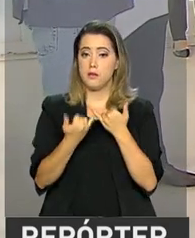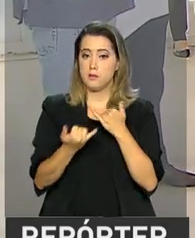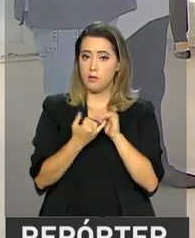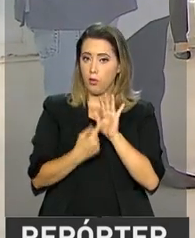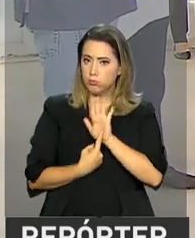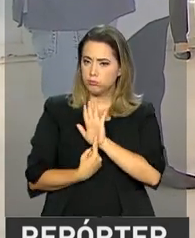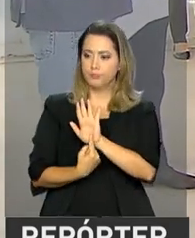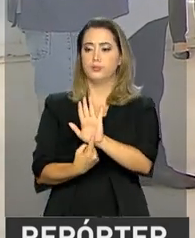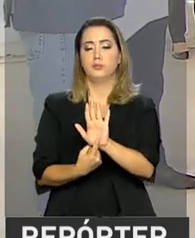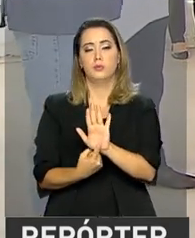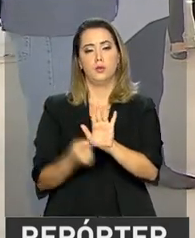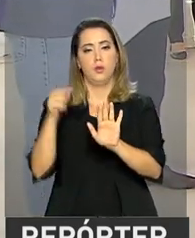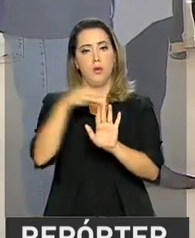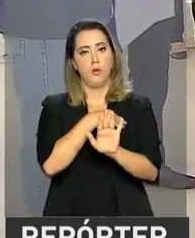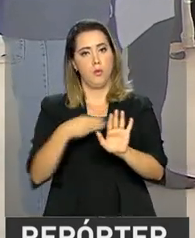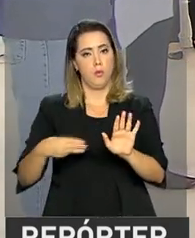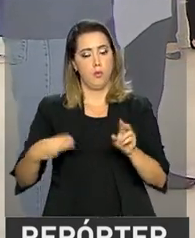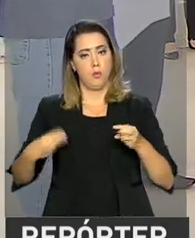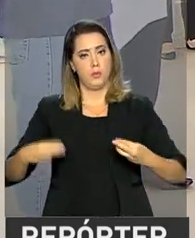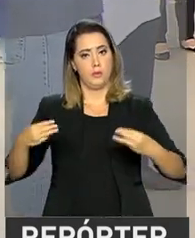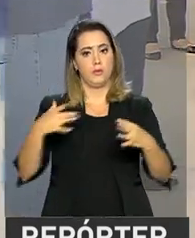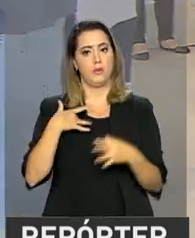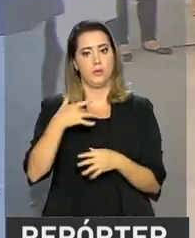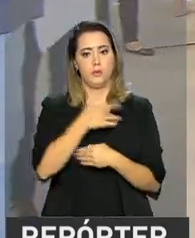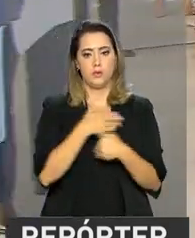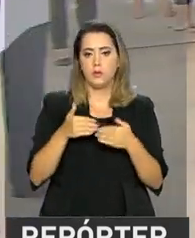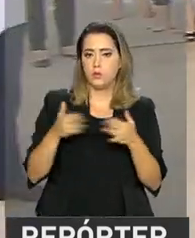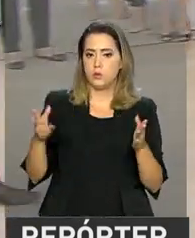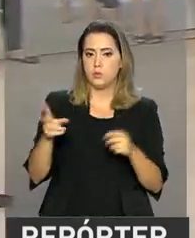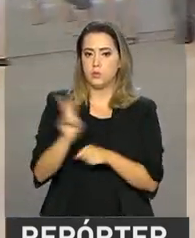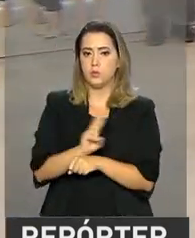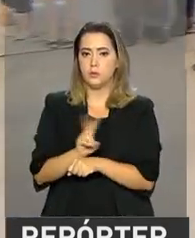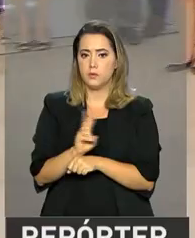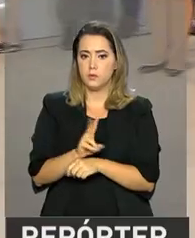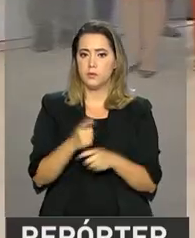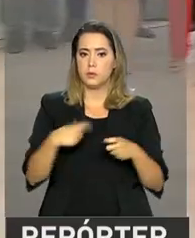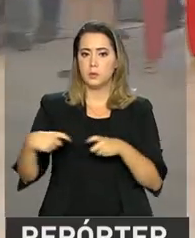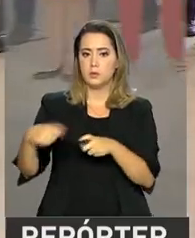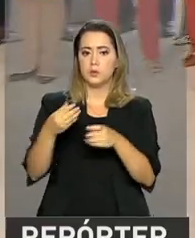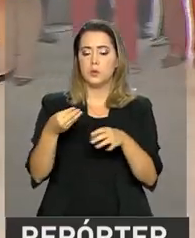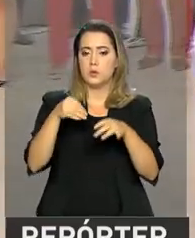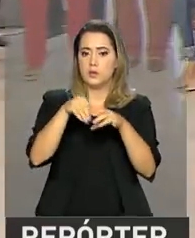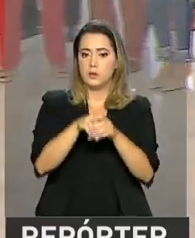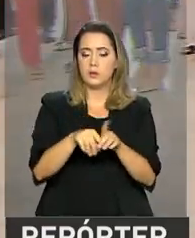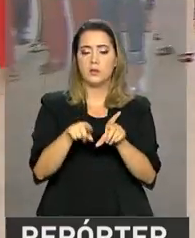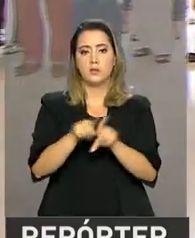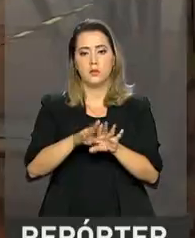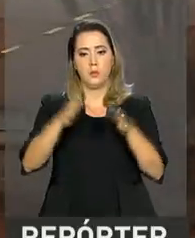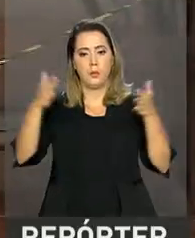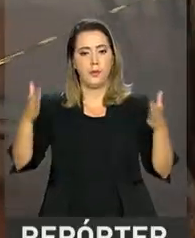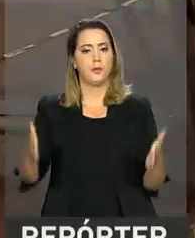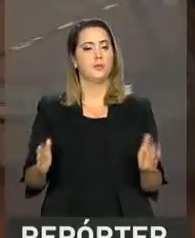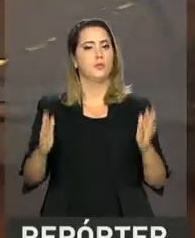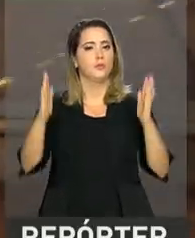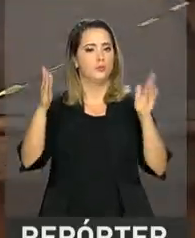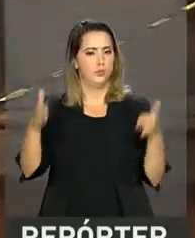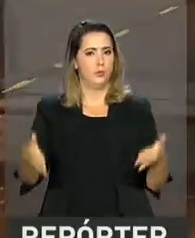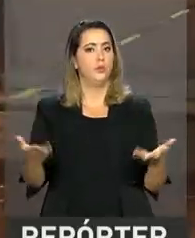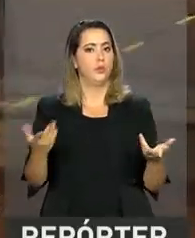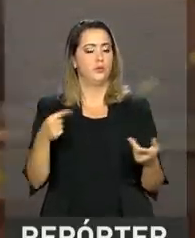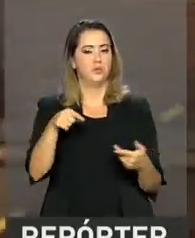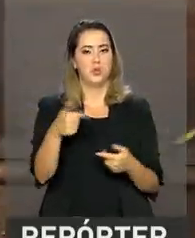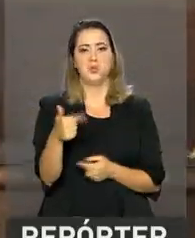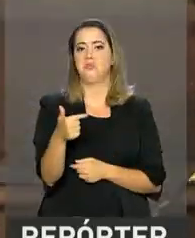o Ministério da Saúde abriu suas portas para os agentes vistoriarem as áreas internas e externas. Aqui não